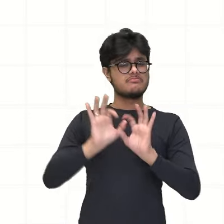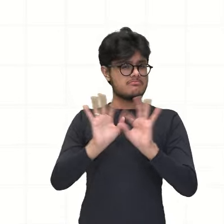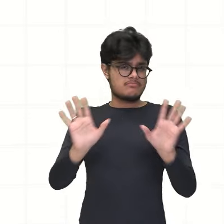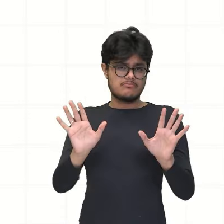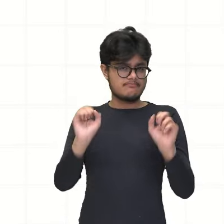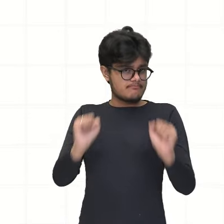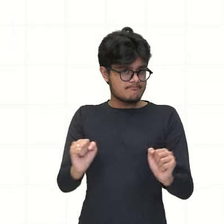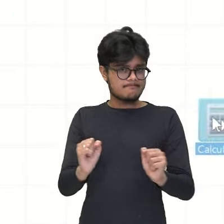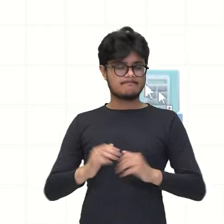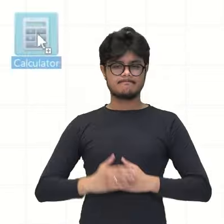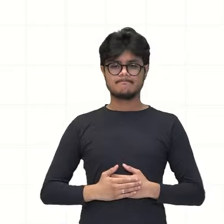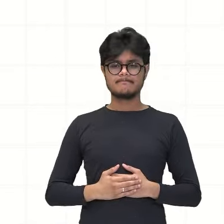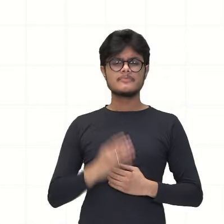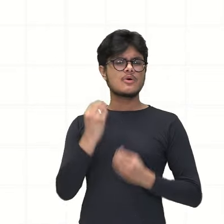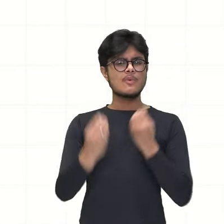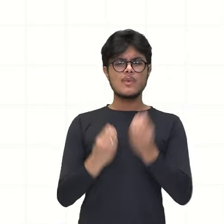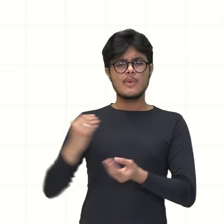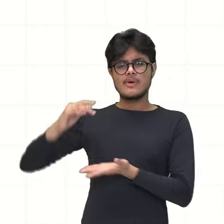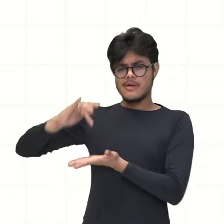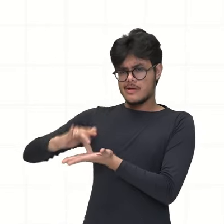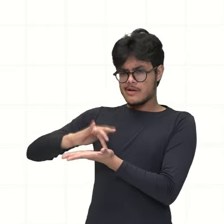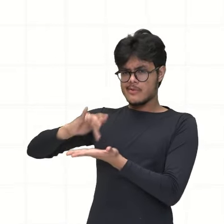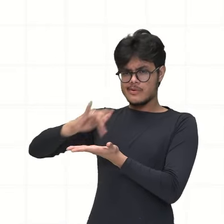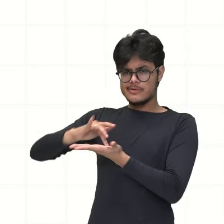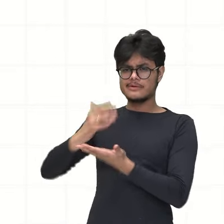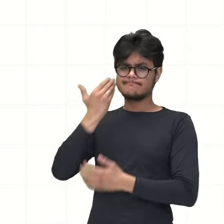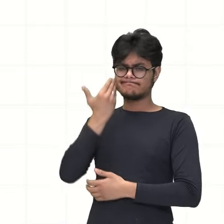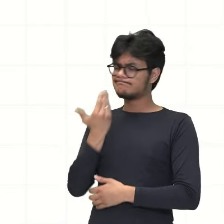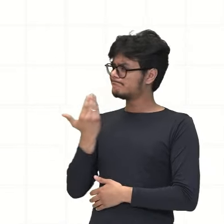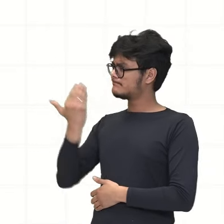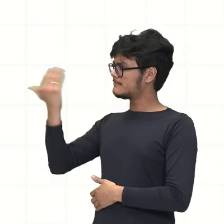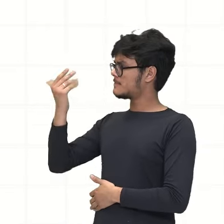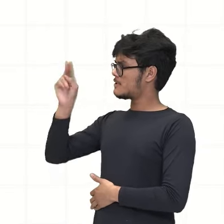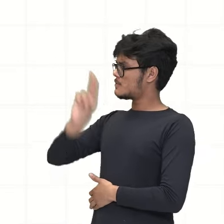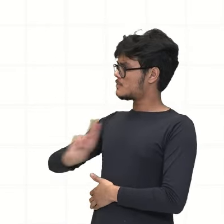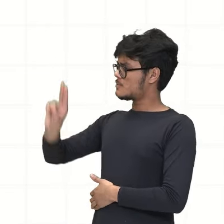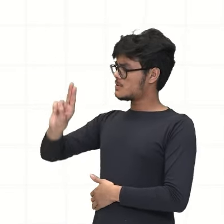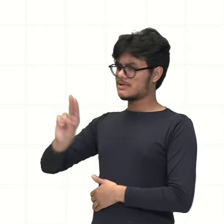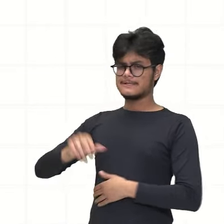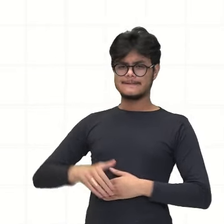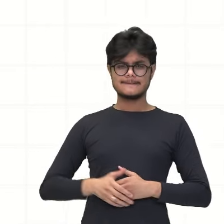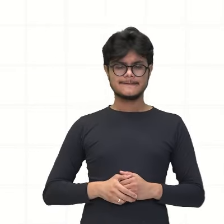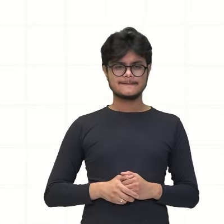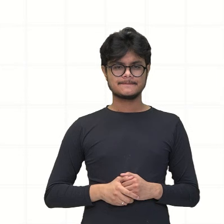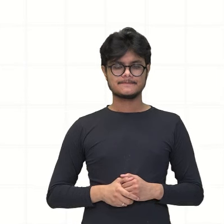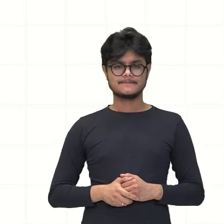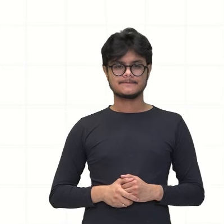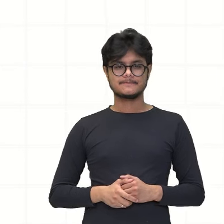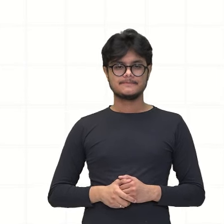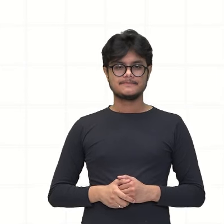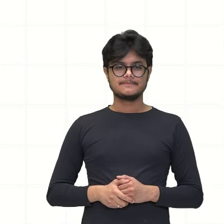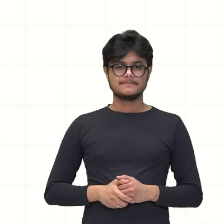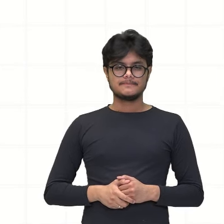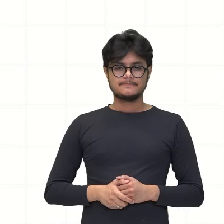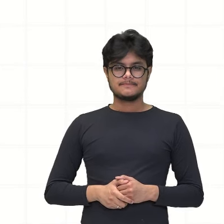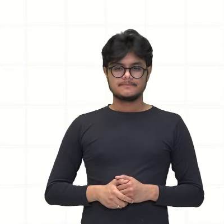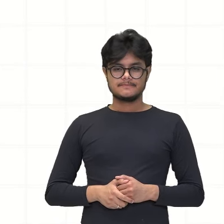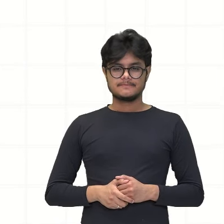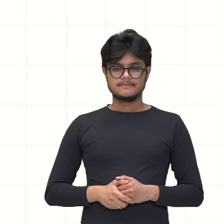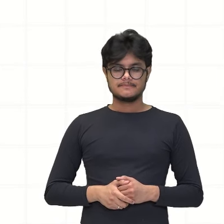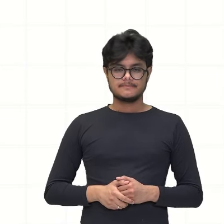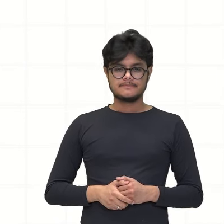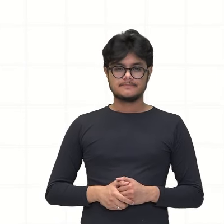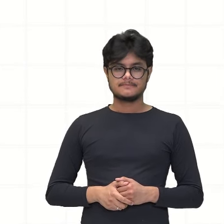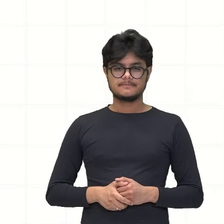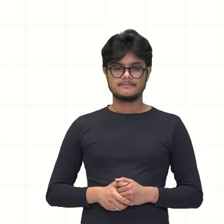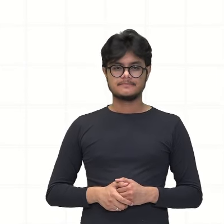tá? Como que ficaria essa conta na calculadora de uma outra maneira bem mais rápida? Ó, poderia